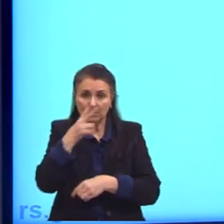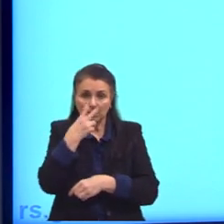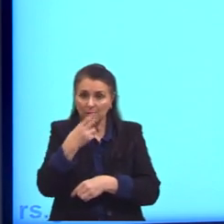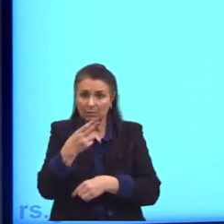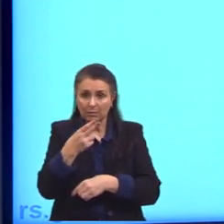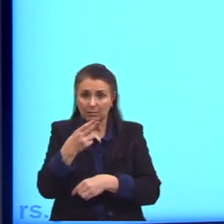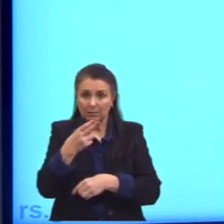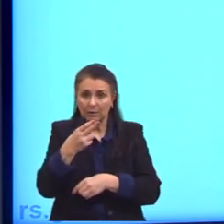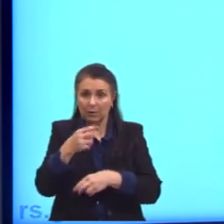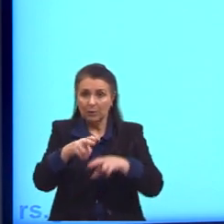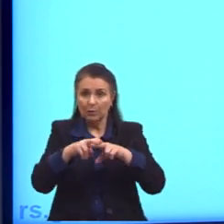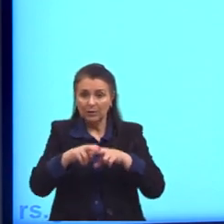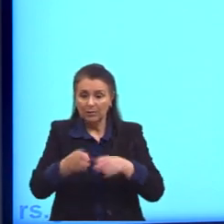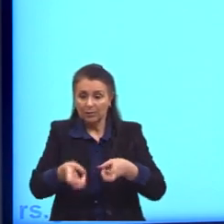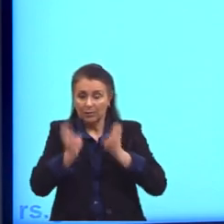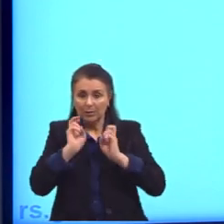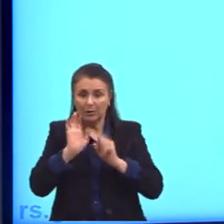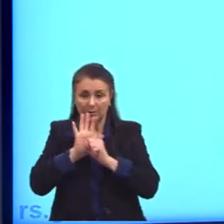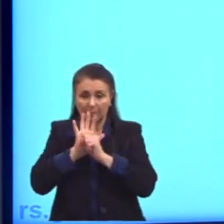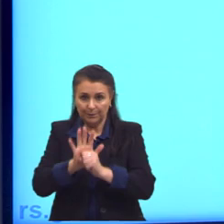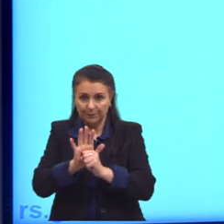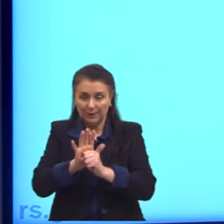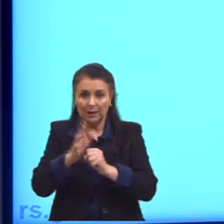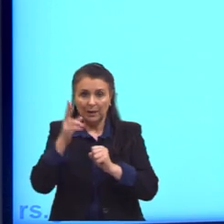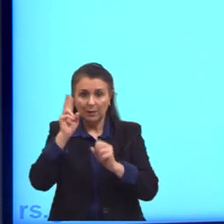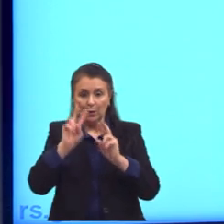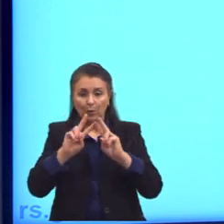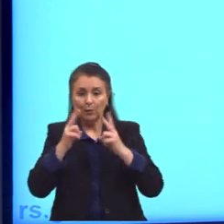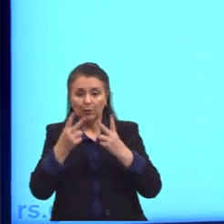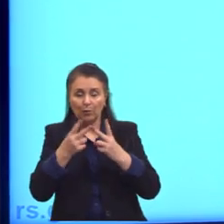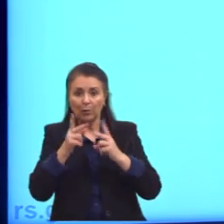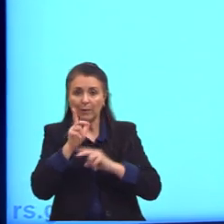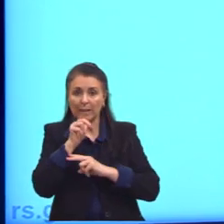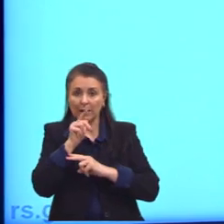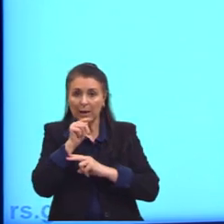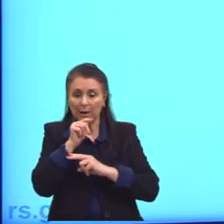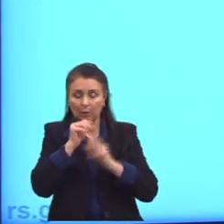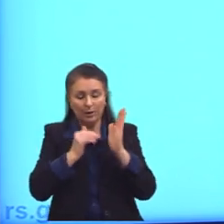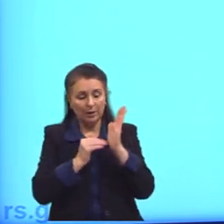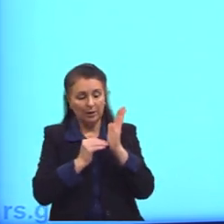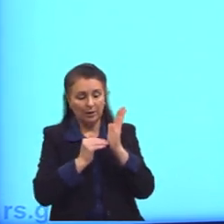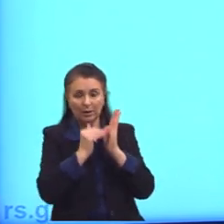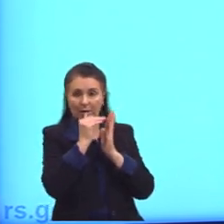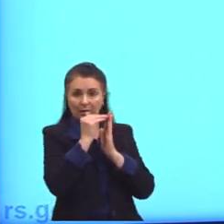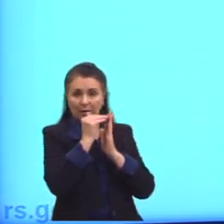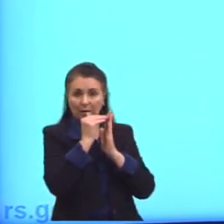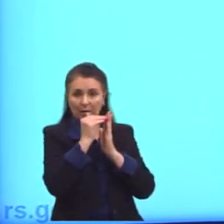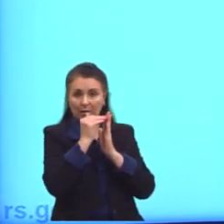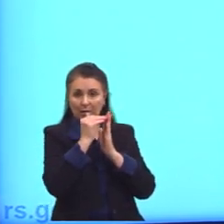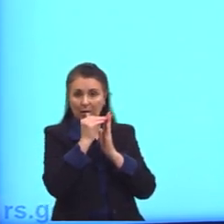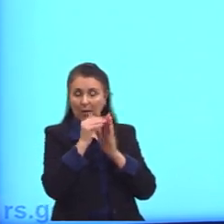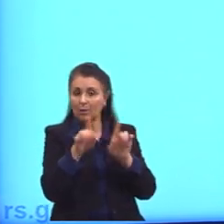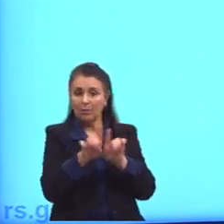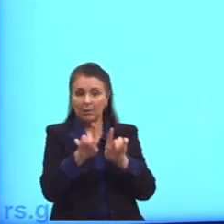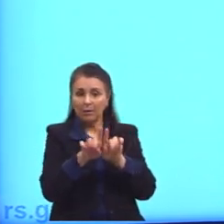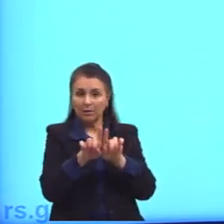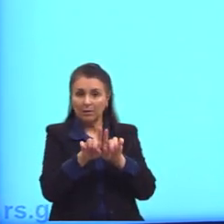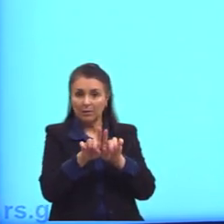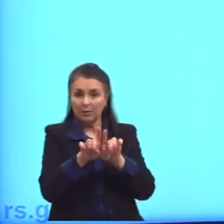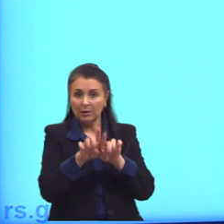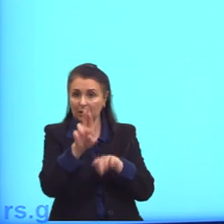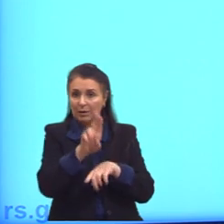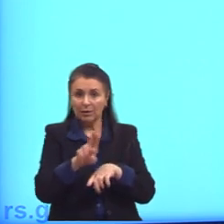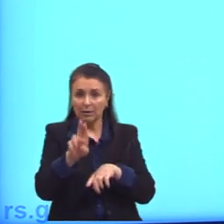pressão aqui e vejam que o volume de água que deslocou aqui na altura é o mesmo que essa caixa tá ocupando agora tá